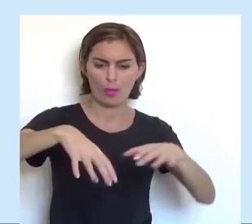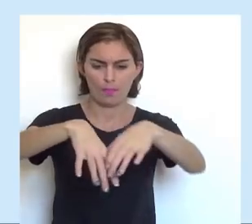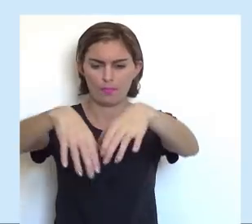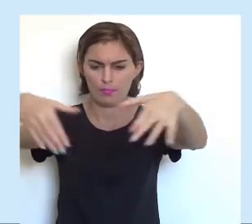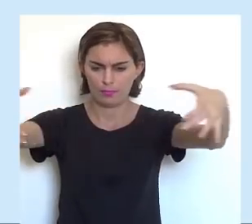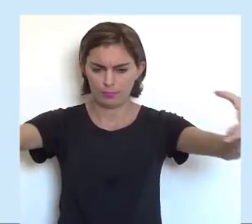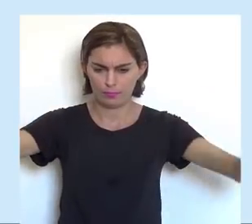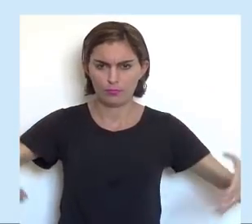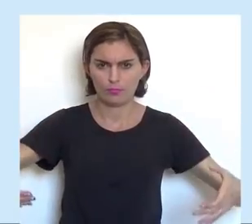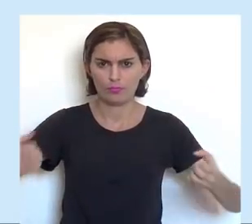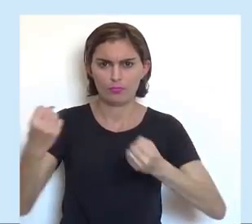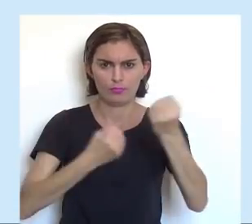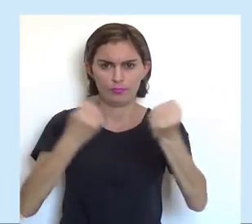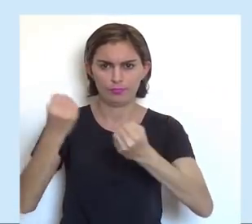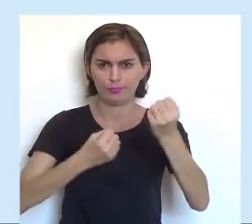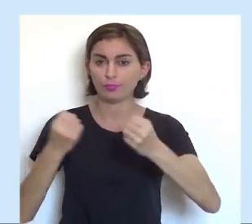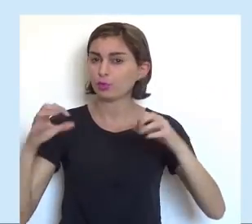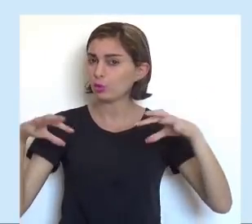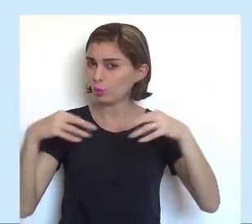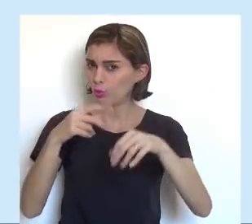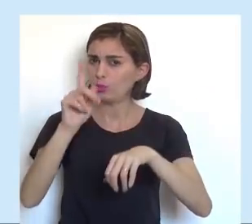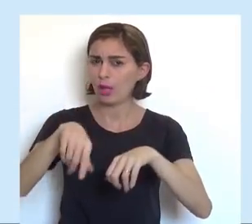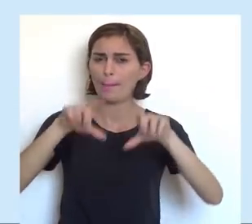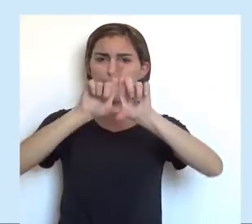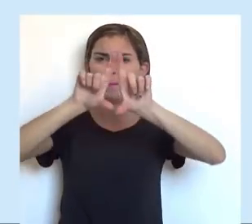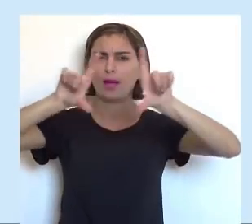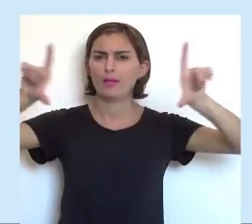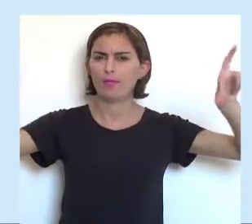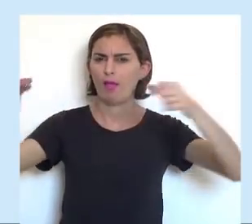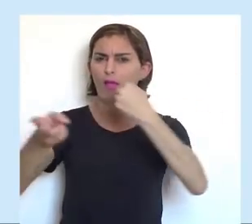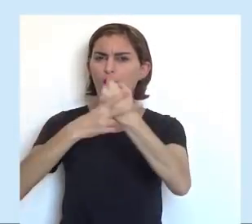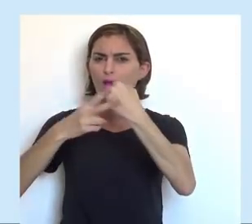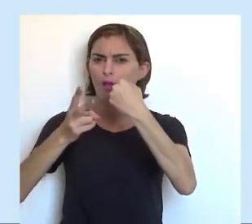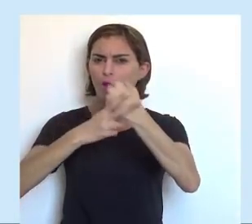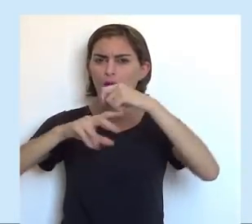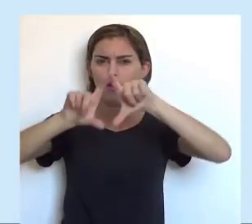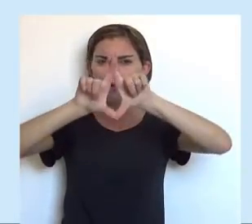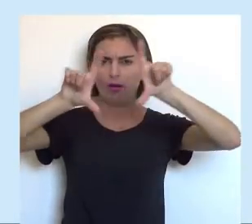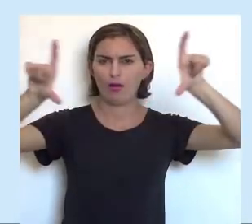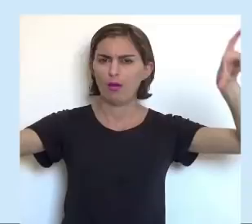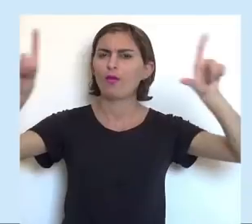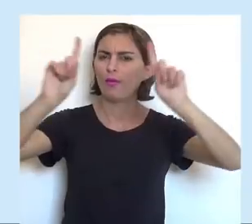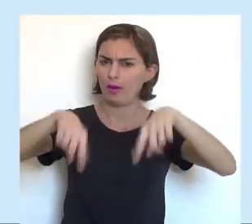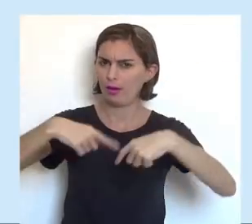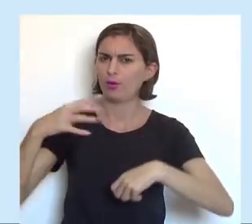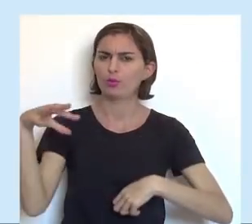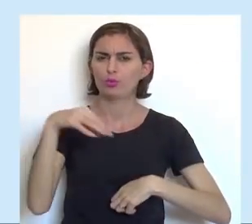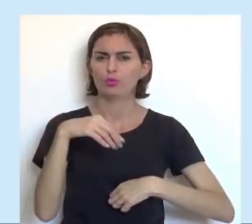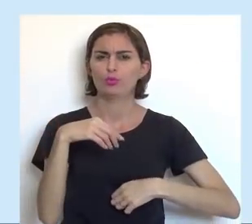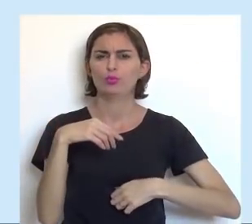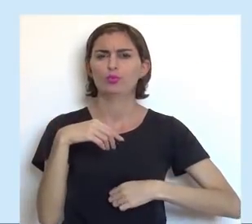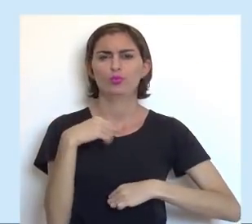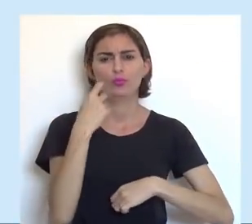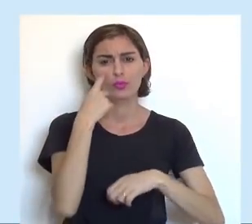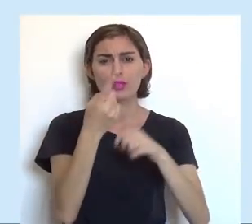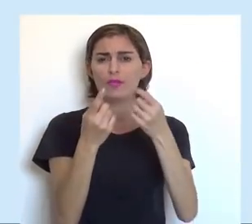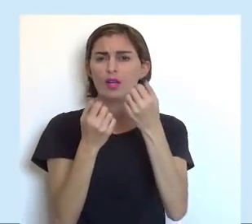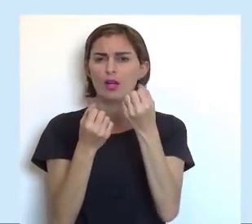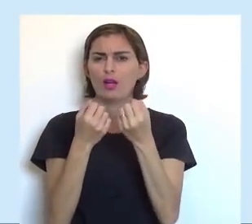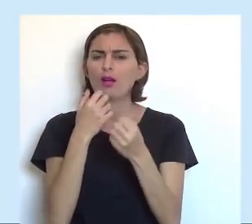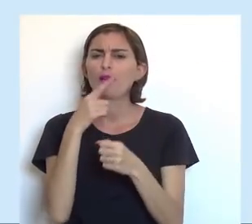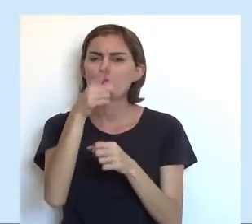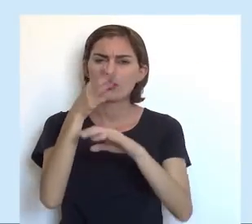para-choque do carro, ele é todo constituído, o painel do carro, pela base negro de fumo. Tudo que você imaginar preto, a